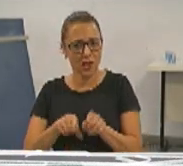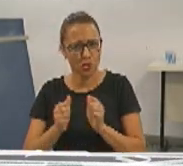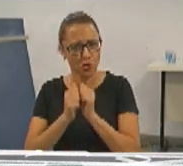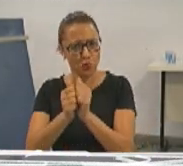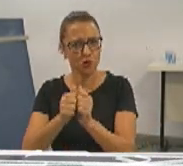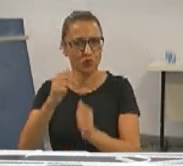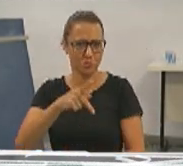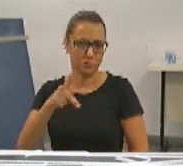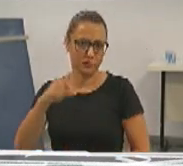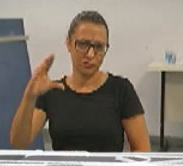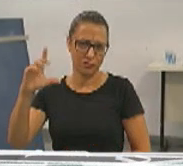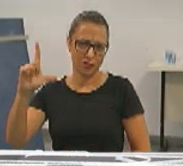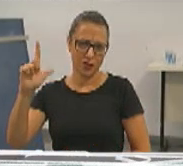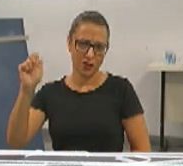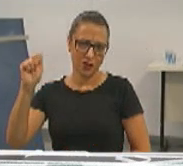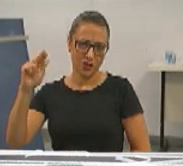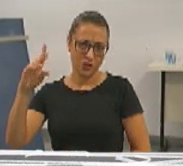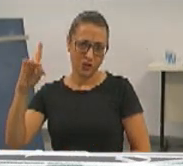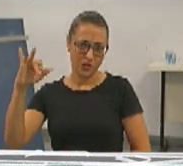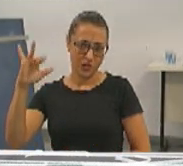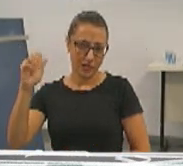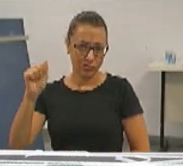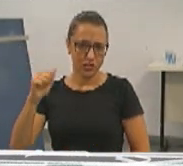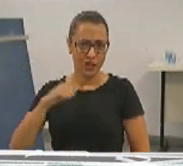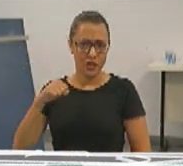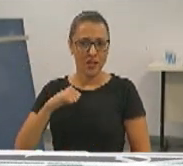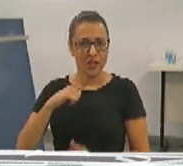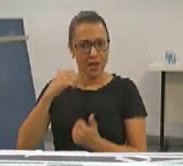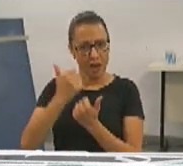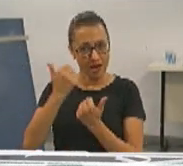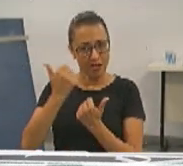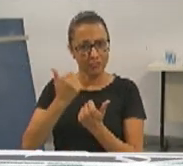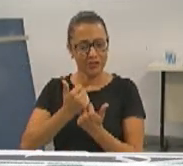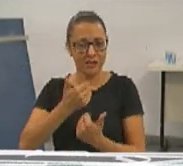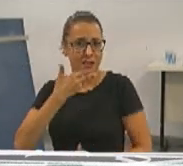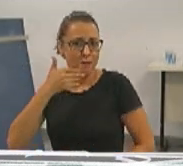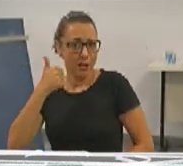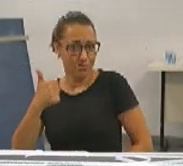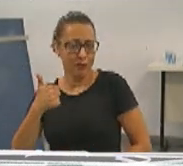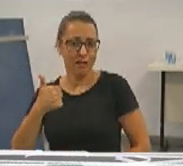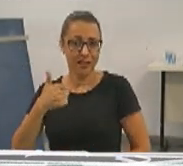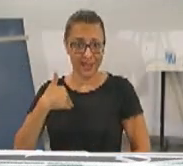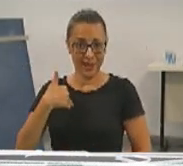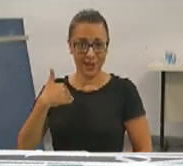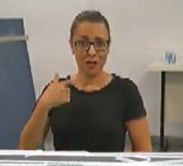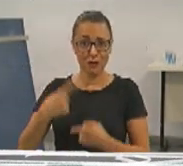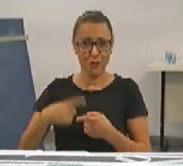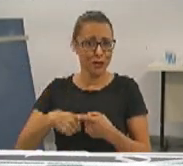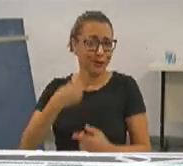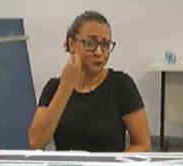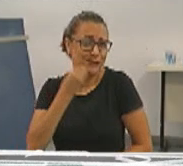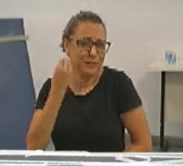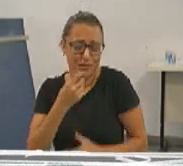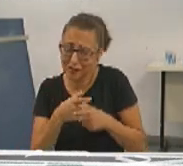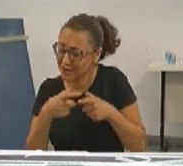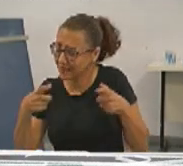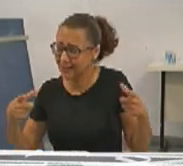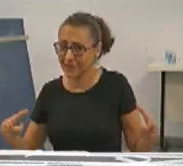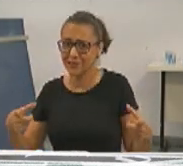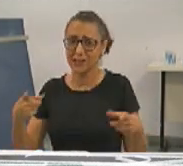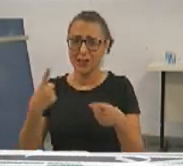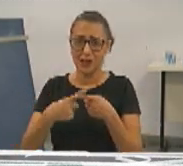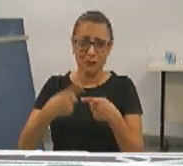Cláudia, candidata à vice-reitoria pela Chapa 1, que ainda melhor do que eu, possui uma extensa vivência na saúde, pois é sua área de